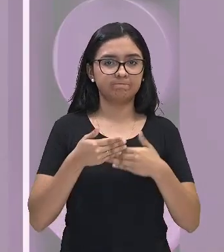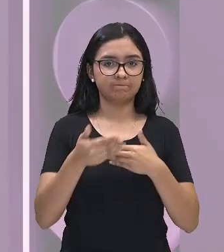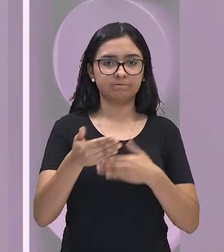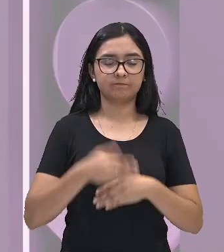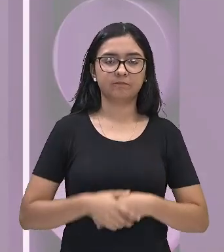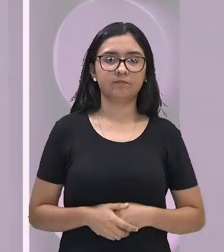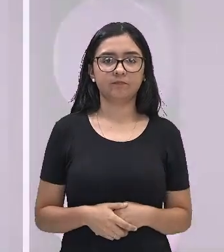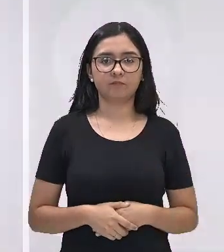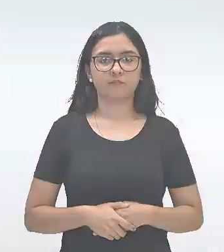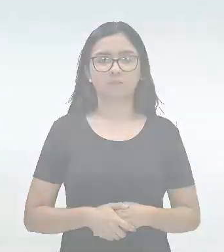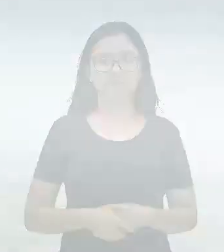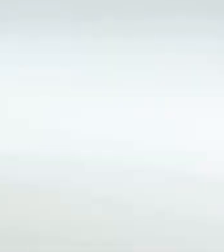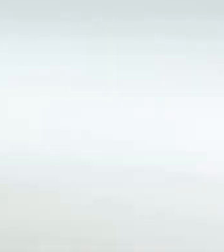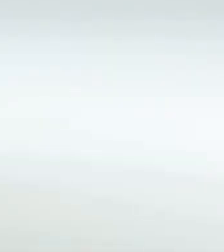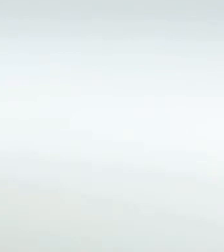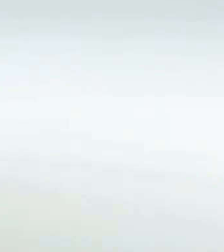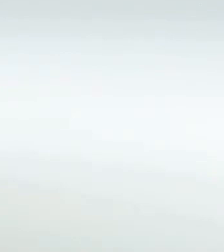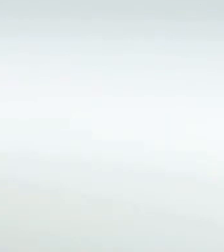que